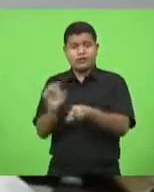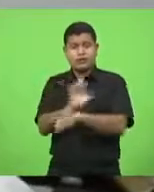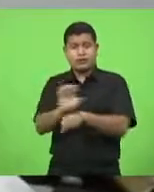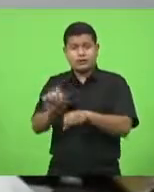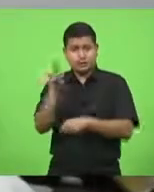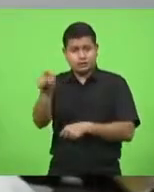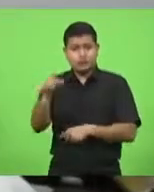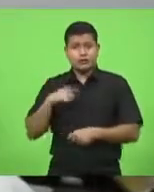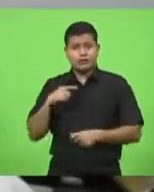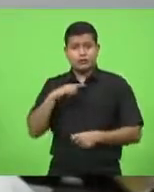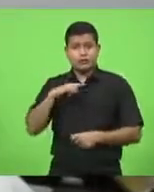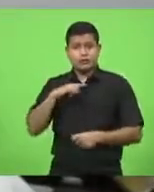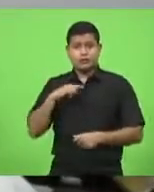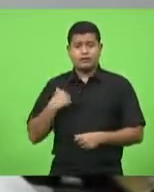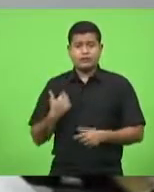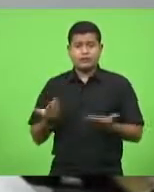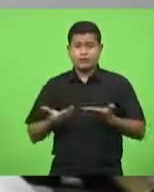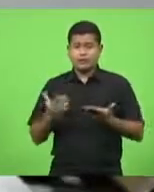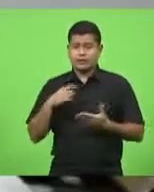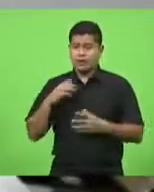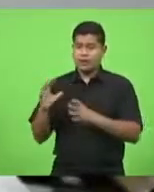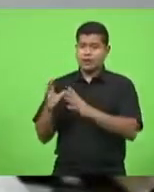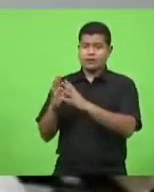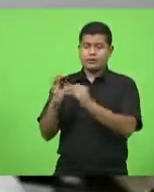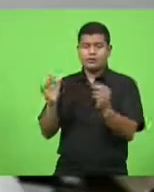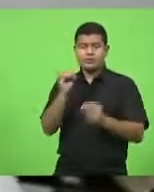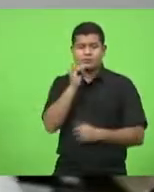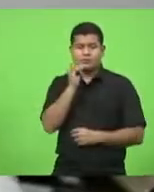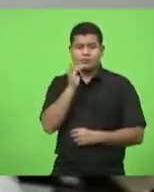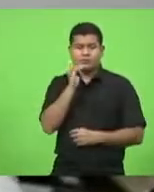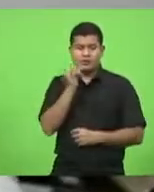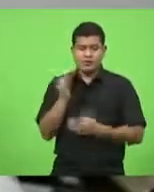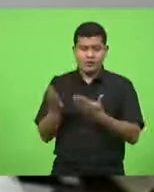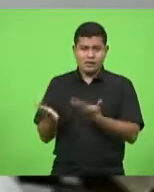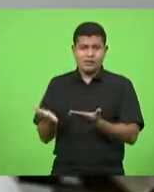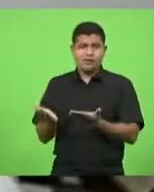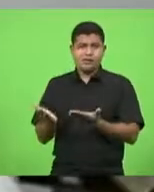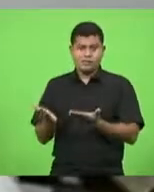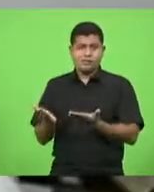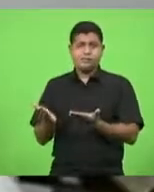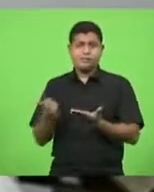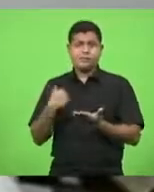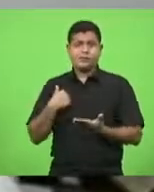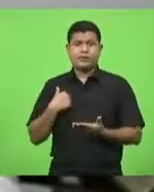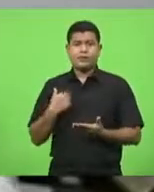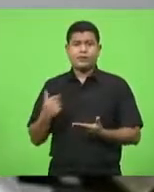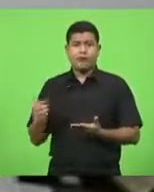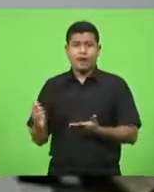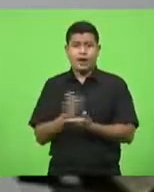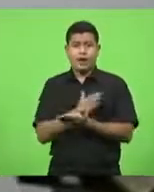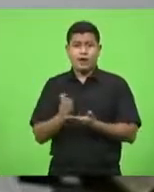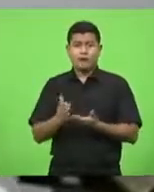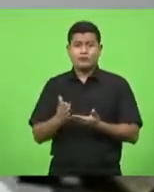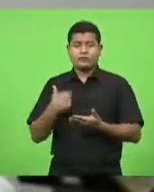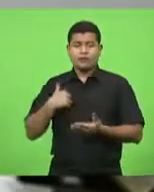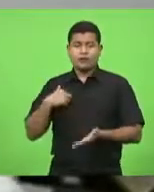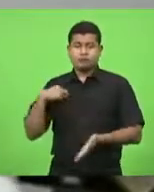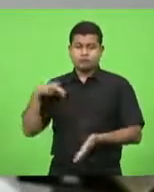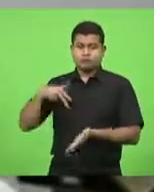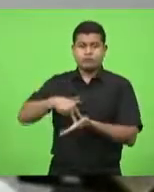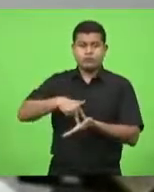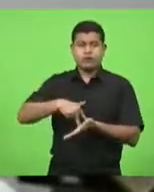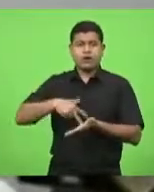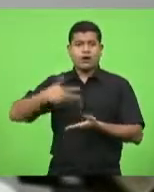tem exemplos que a gente nunca esquece. Eu, como médico, eu sou balizado por alguns exemplos, algumas posturas,